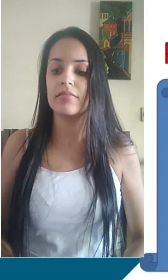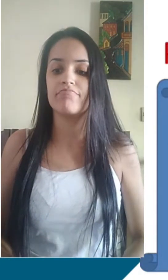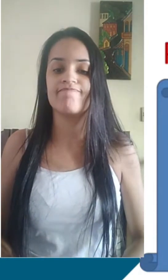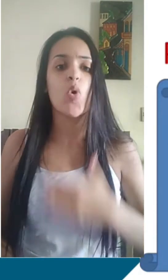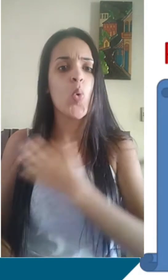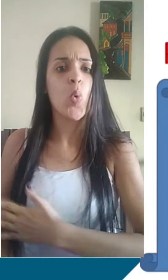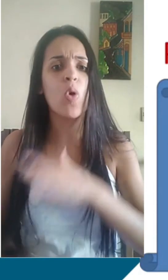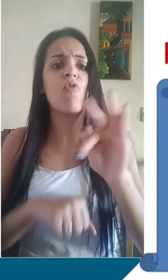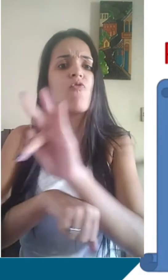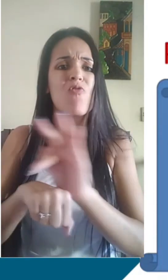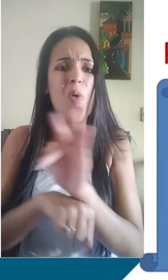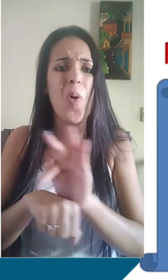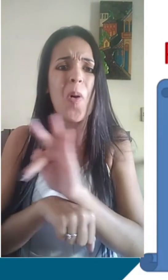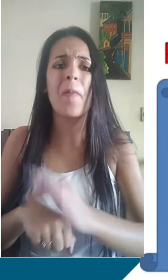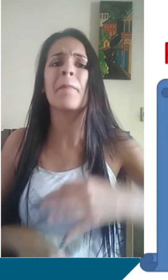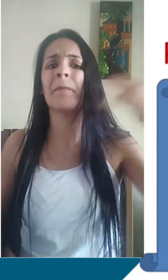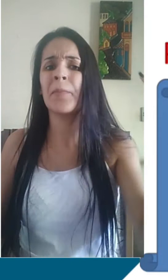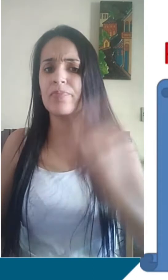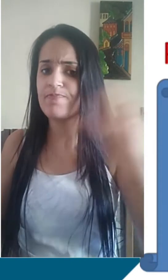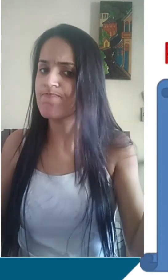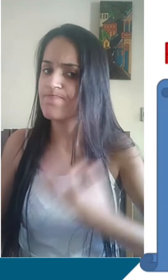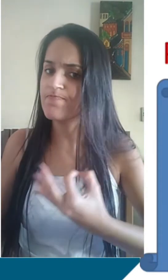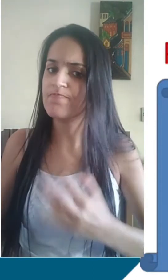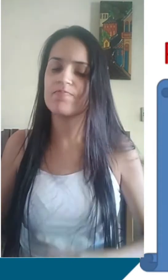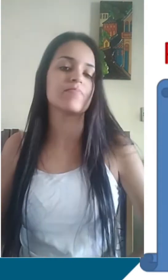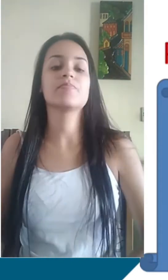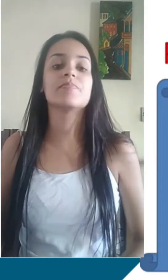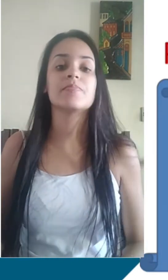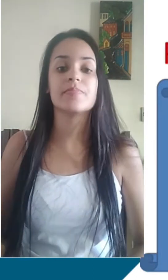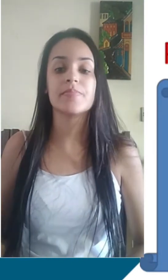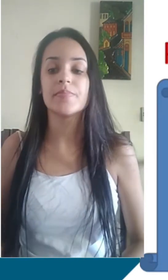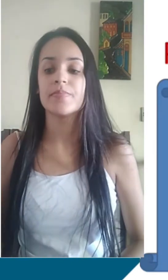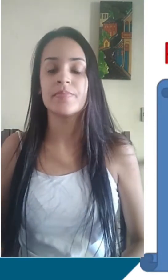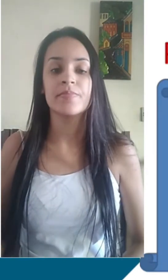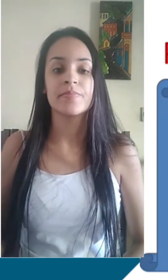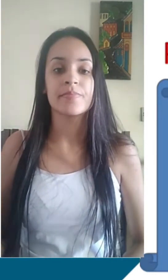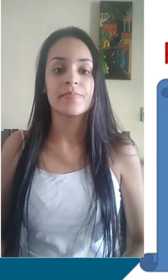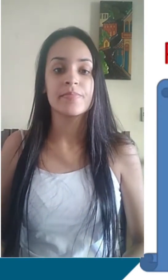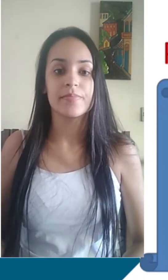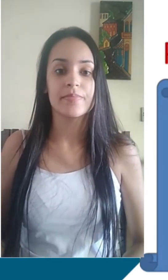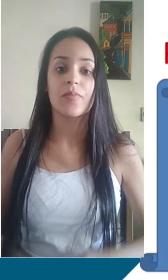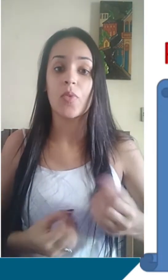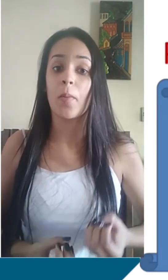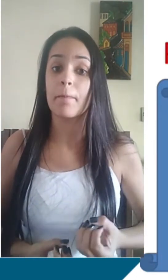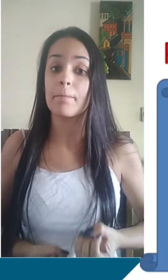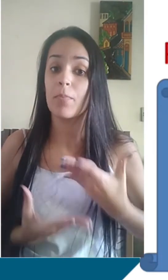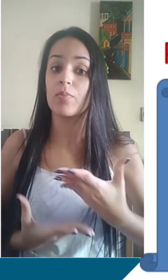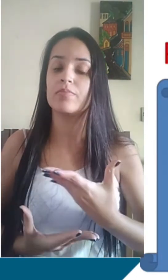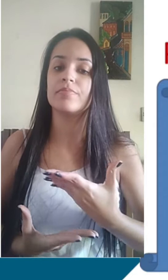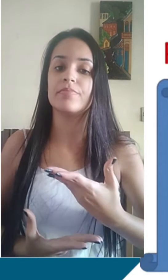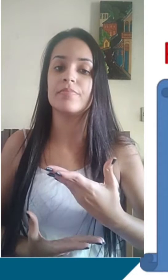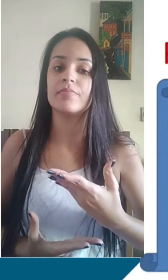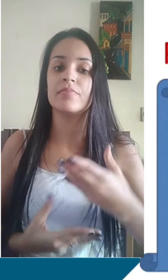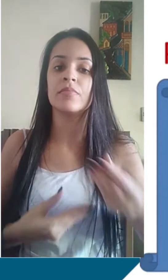formalismo, quanto à construção e à sintaxe. Os poetas parnasianos veem um homem preso à